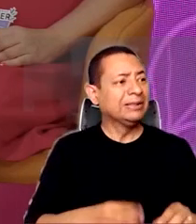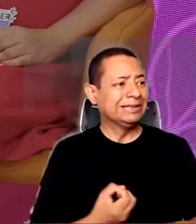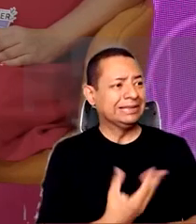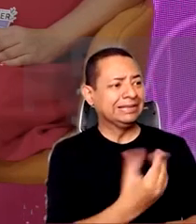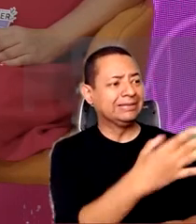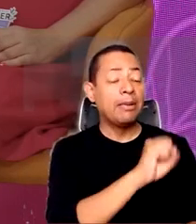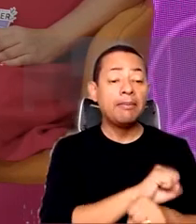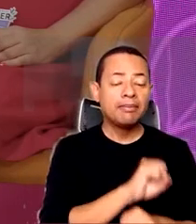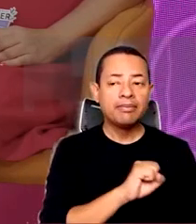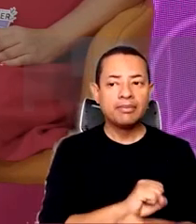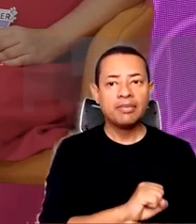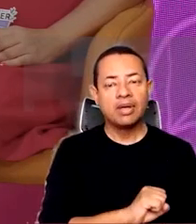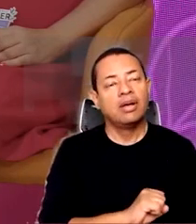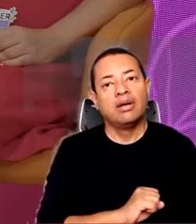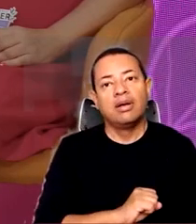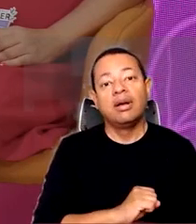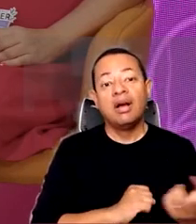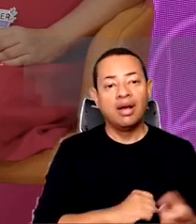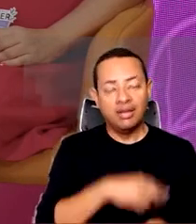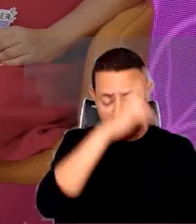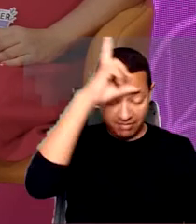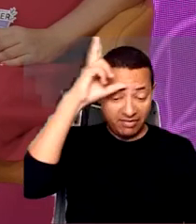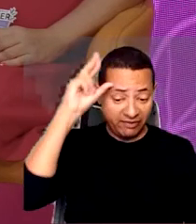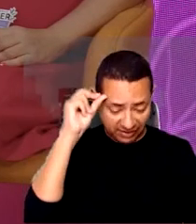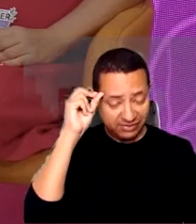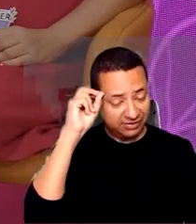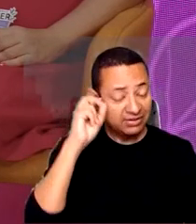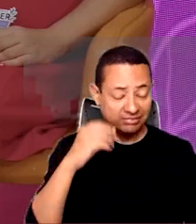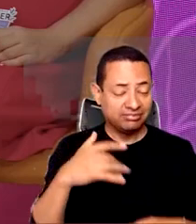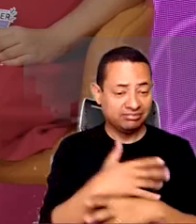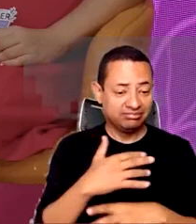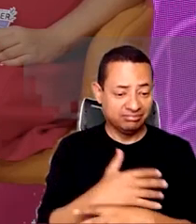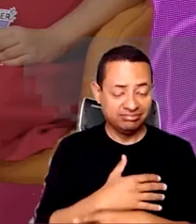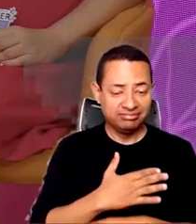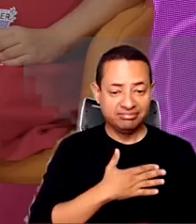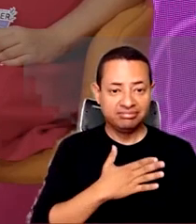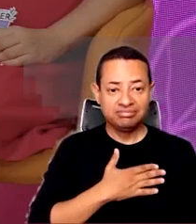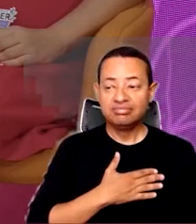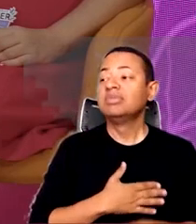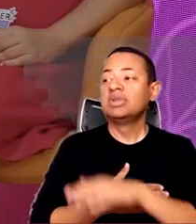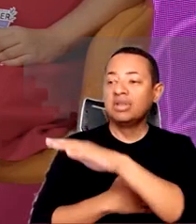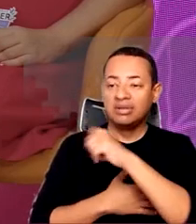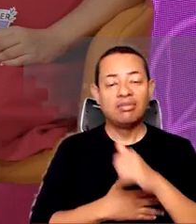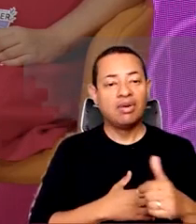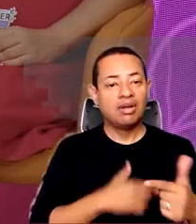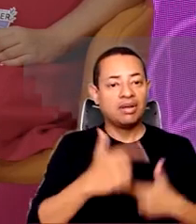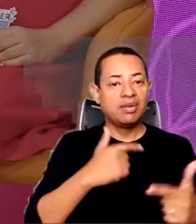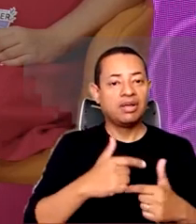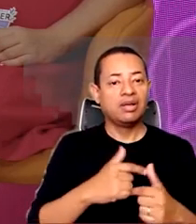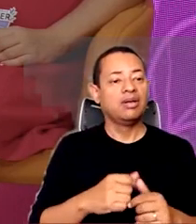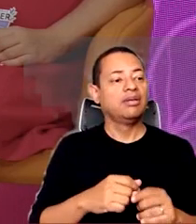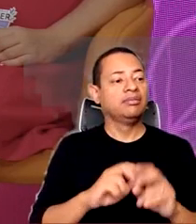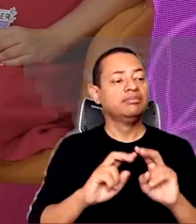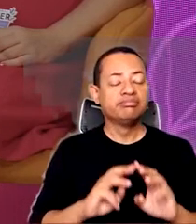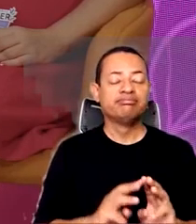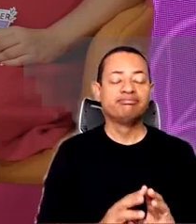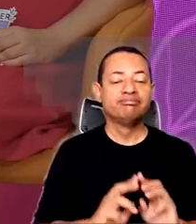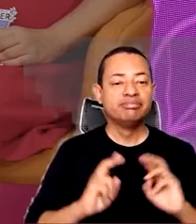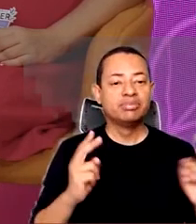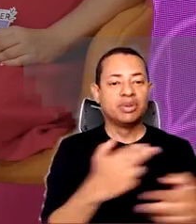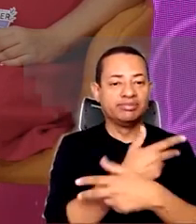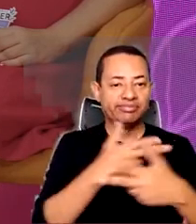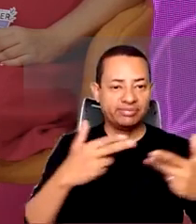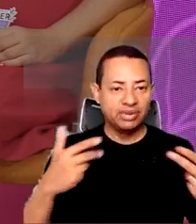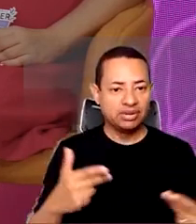e eu recebi uma proposta da prefeitura da minha cidade para trabalhar no zoológico era um era um contrato